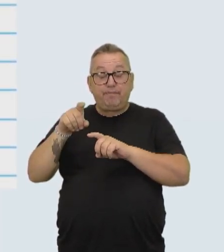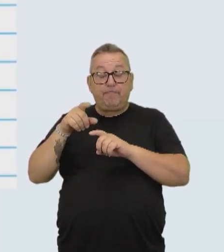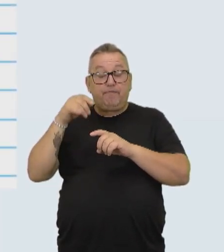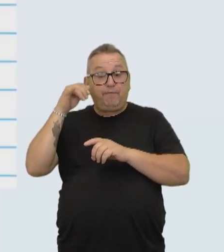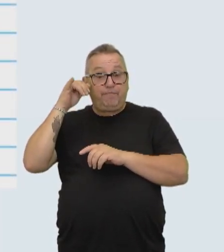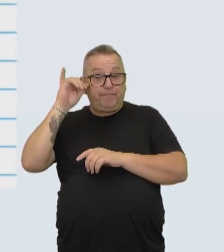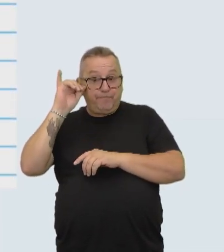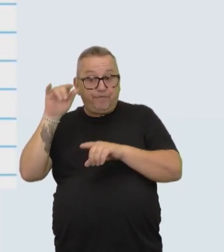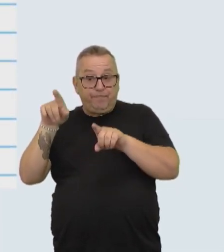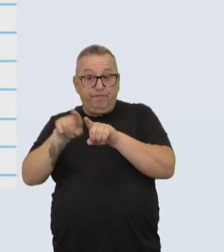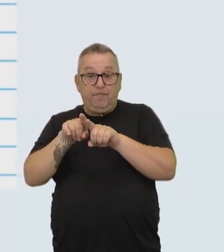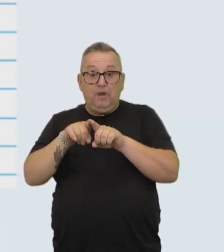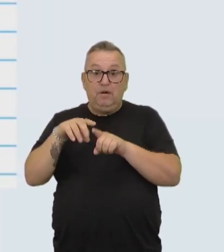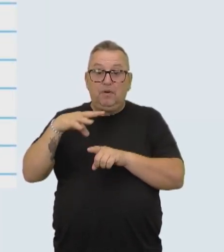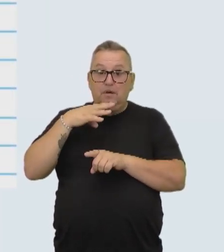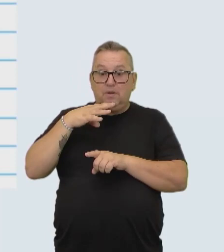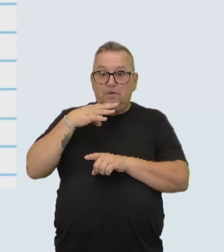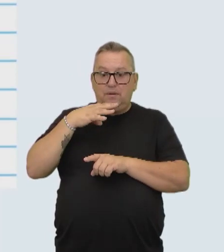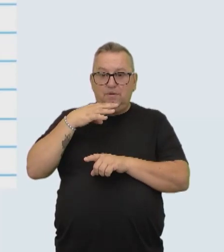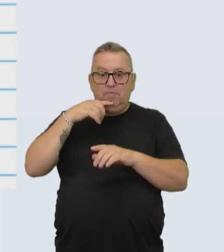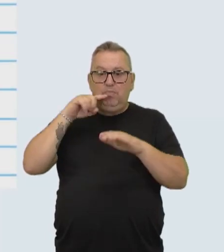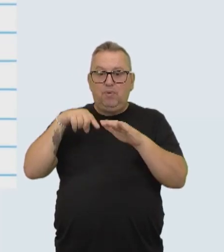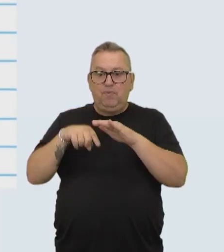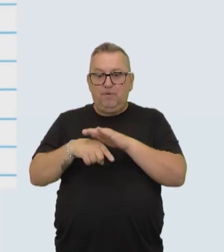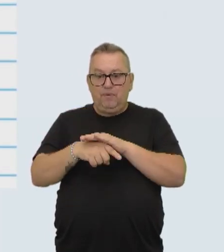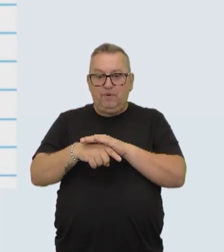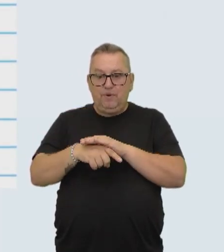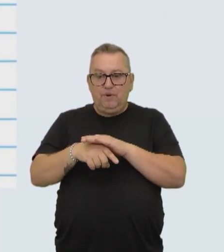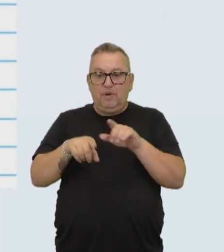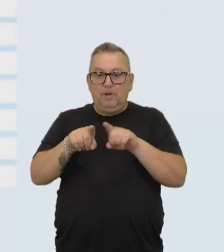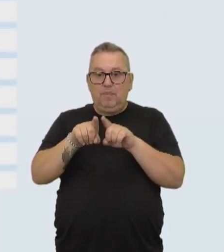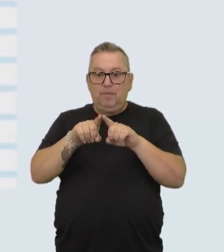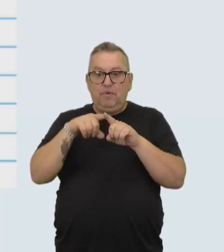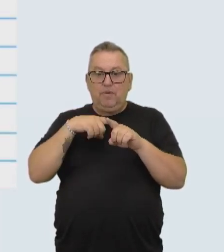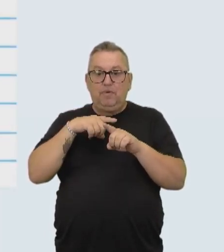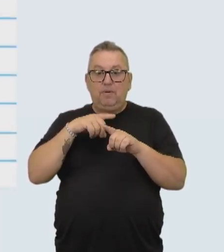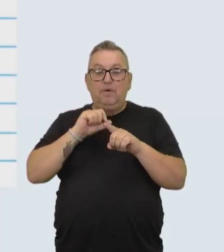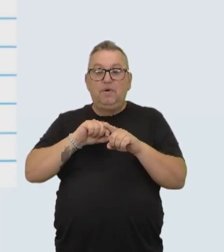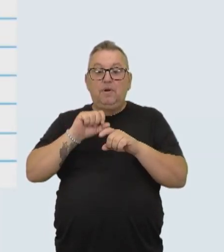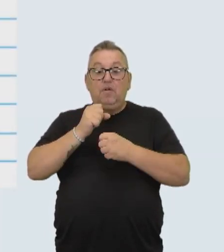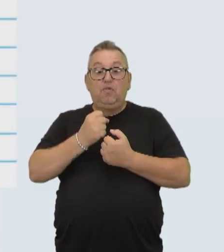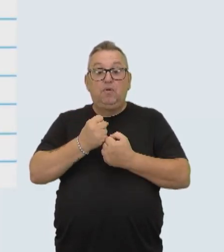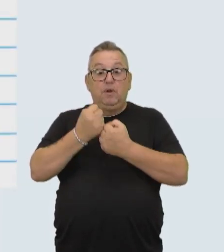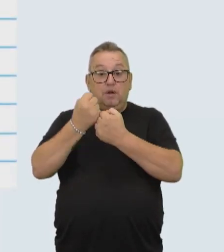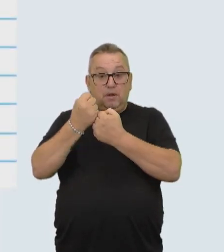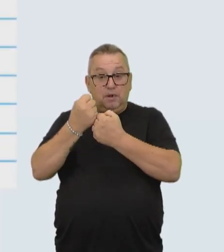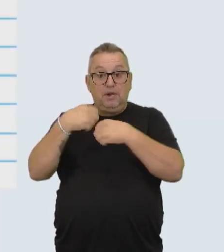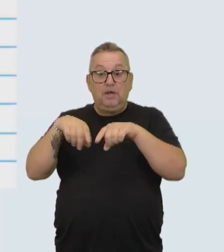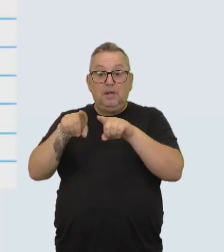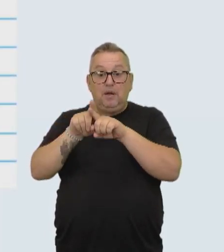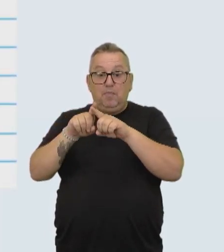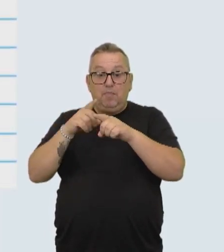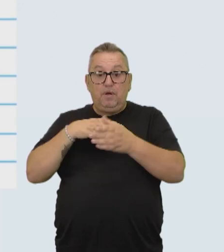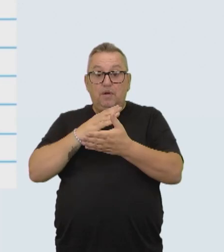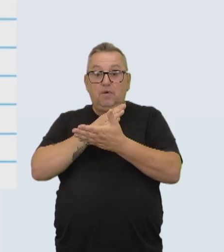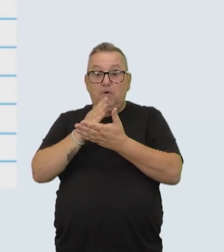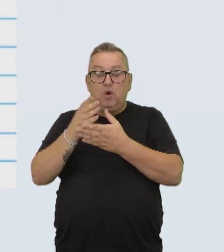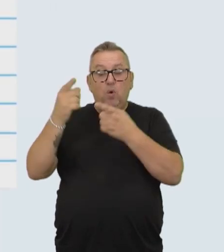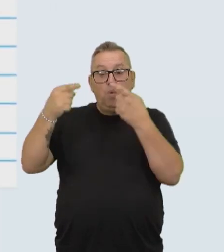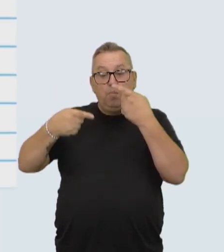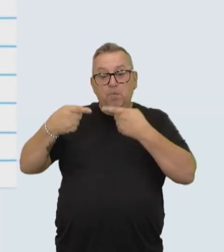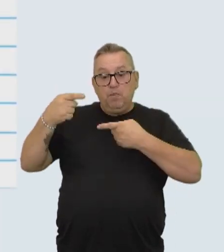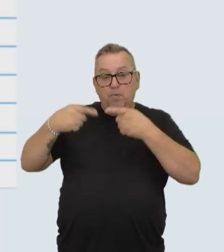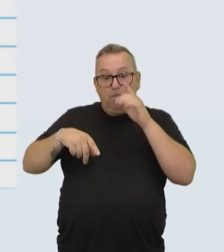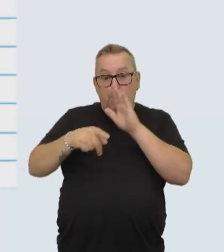a fundo, figurativamente e literalmente, é, portanto, um pressuposto de sustentabilidade e de inserção competitiva no